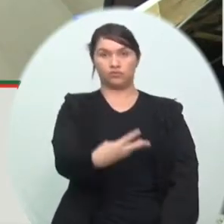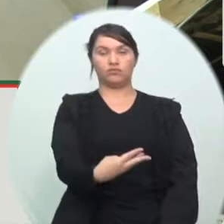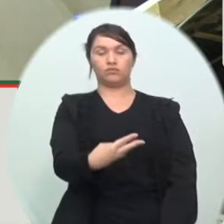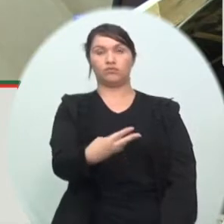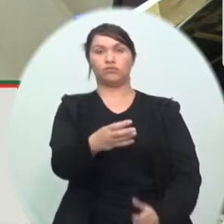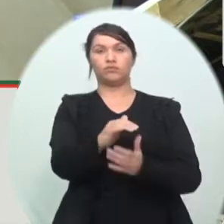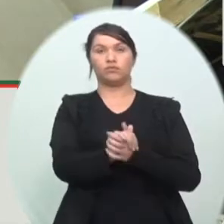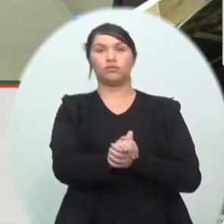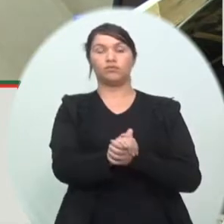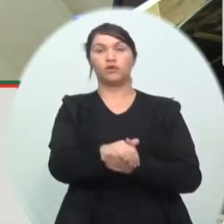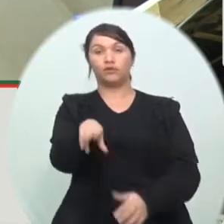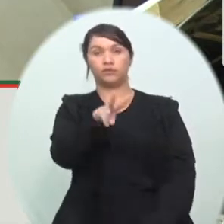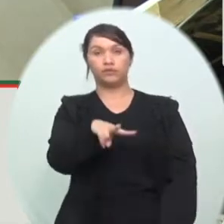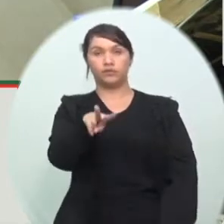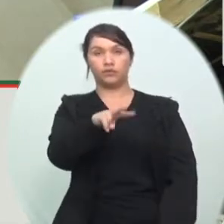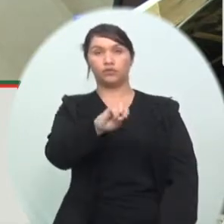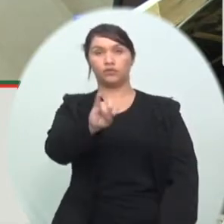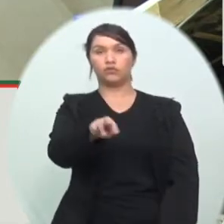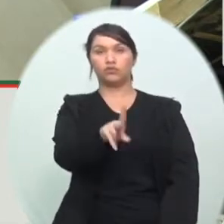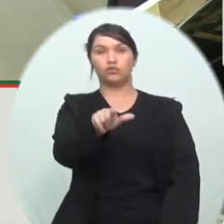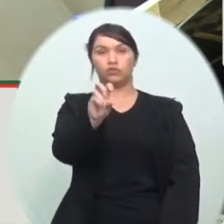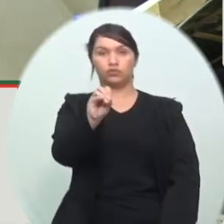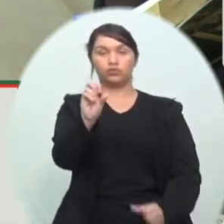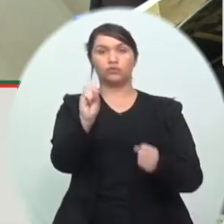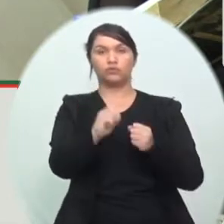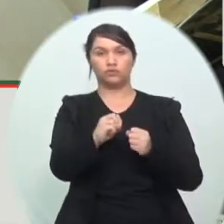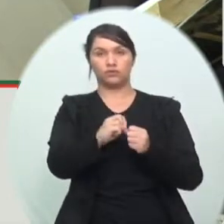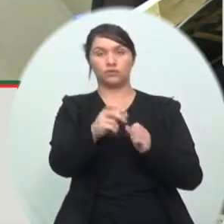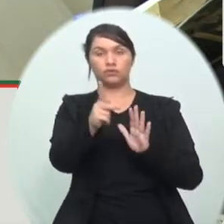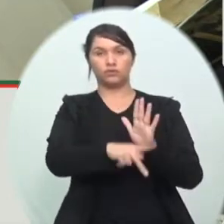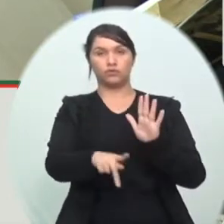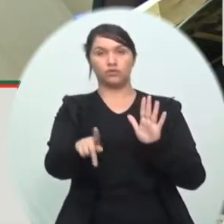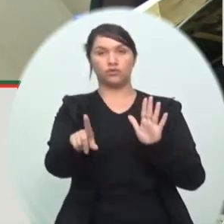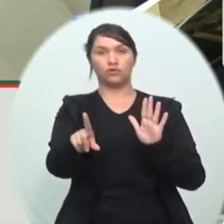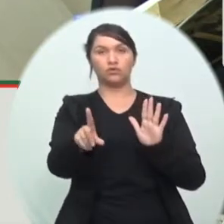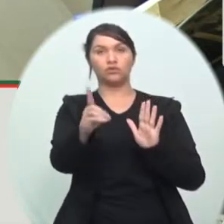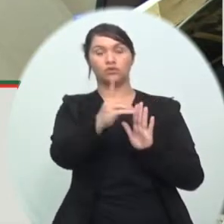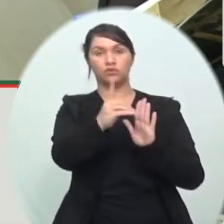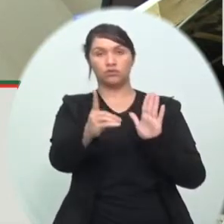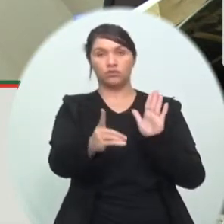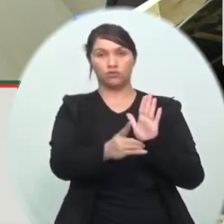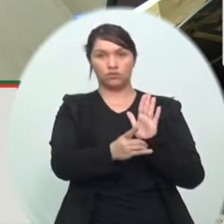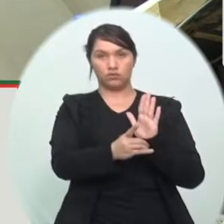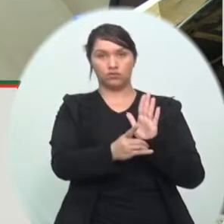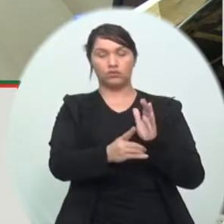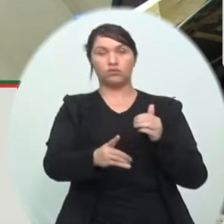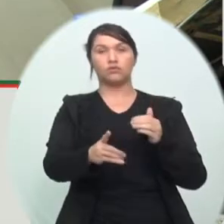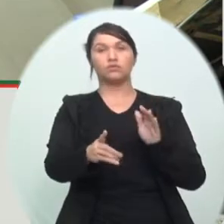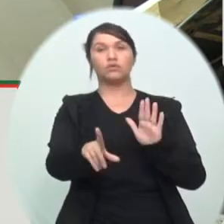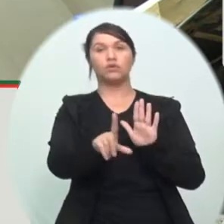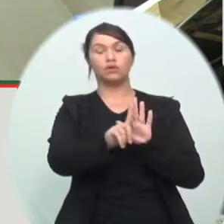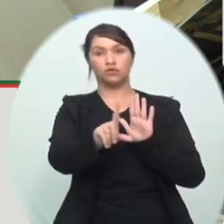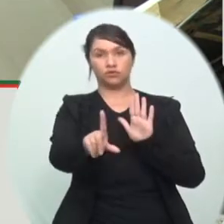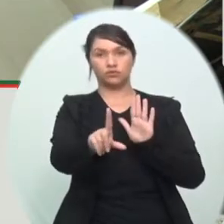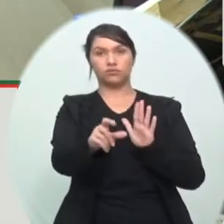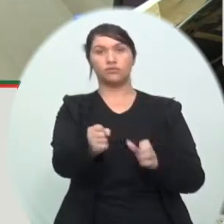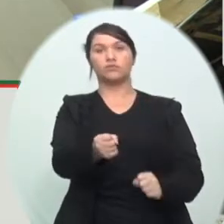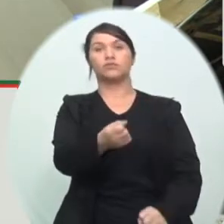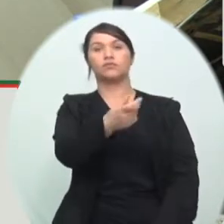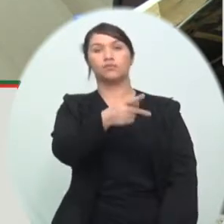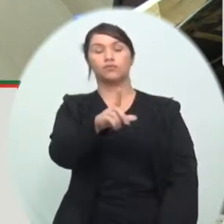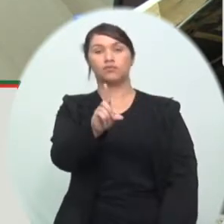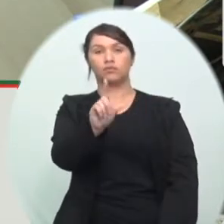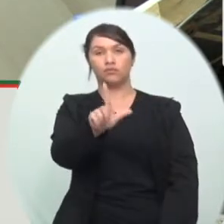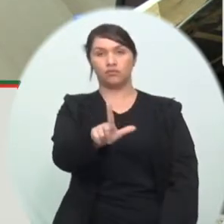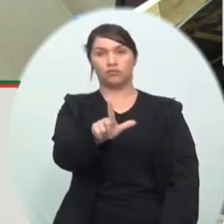PL 093/18, de autoria do vereador Júlio César Colombo. Projeto de decreto legislativo PDL 09/18, de autoria do